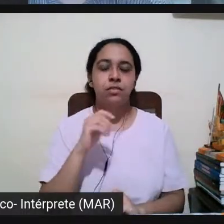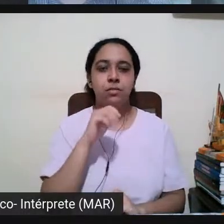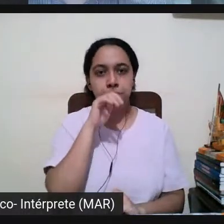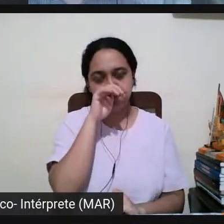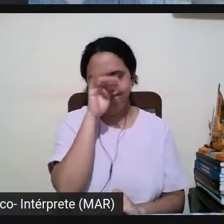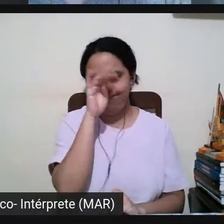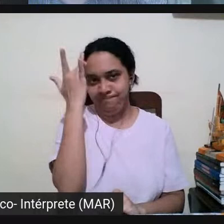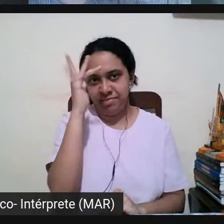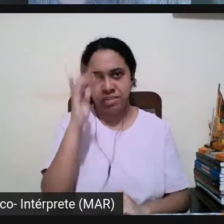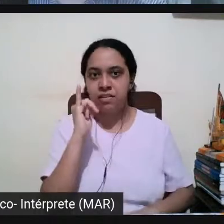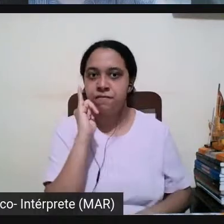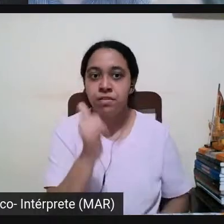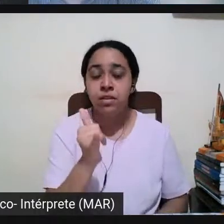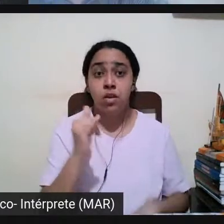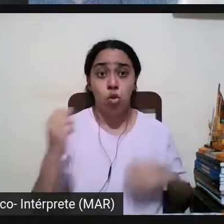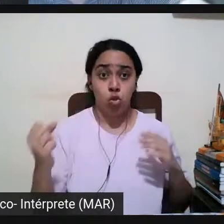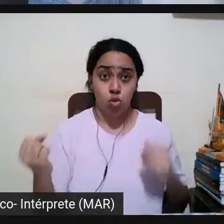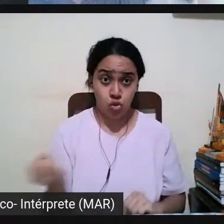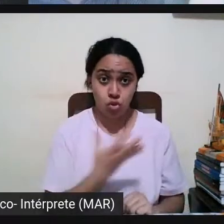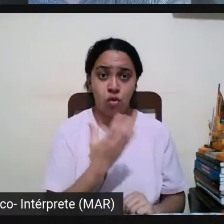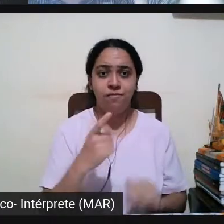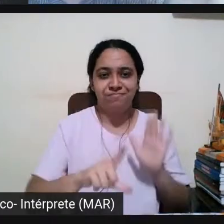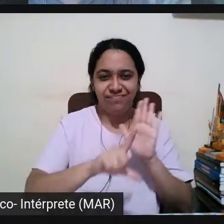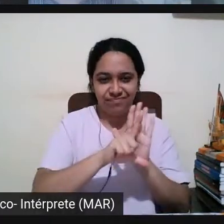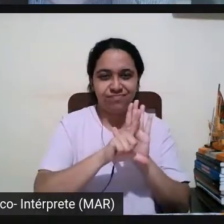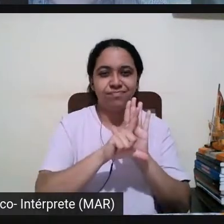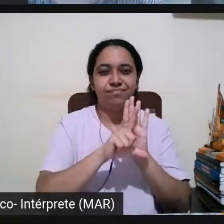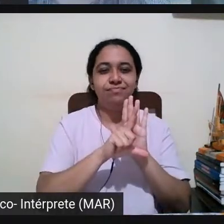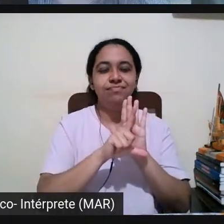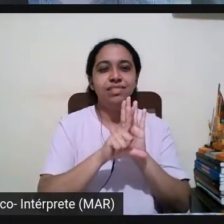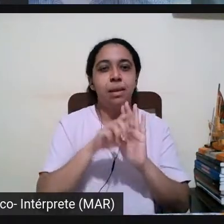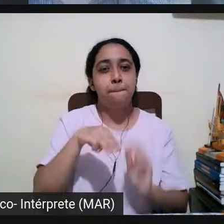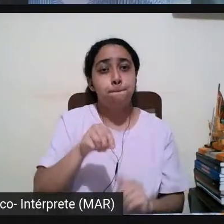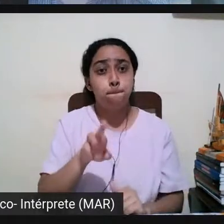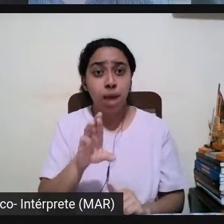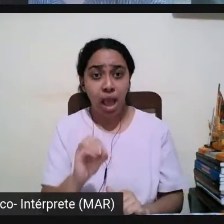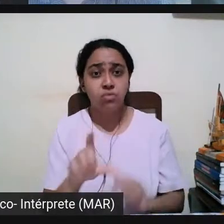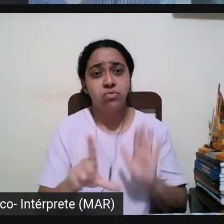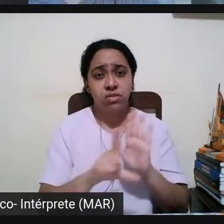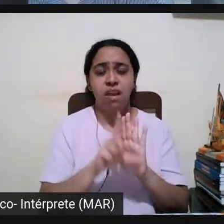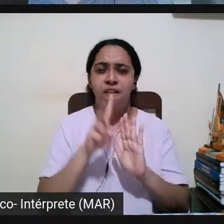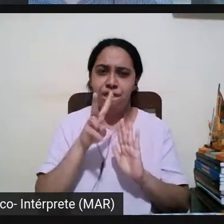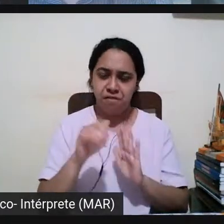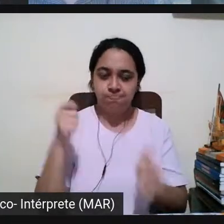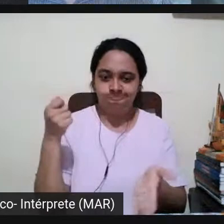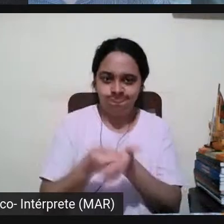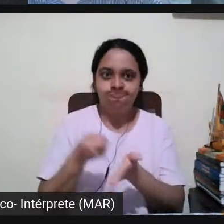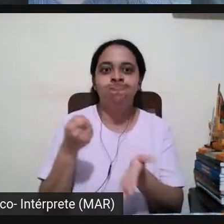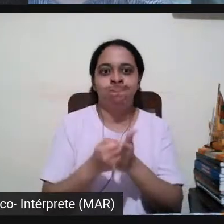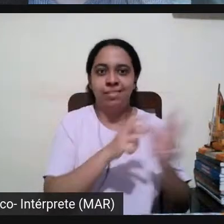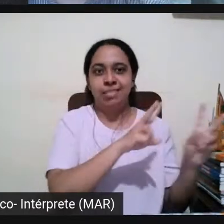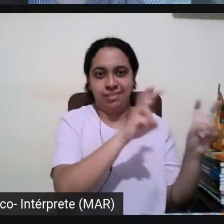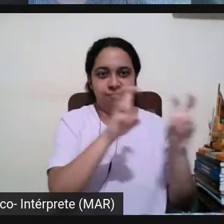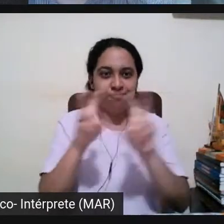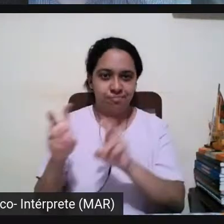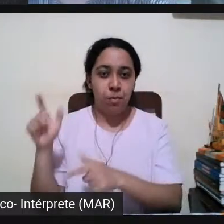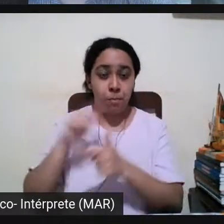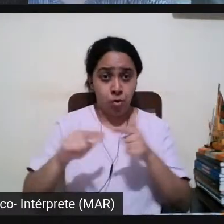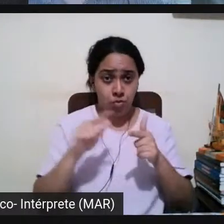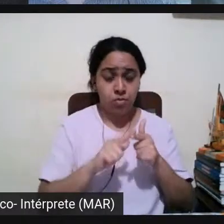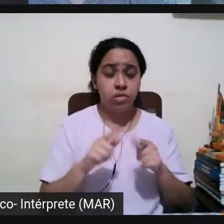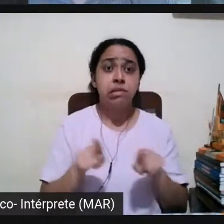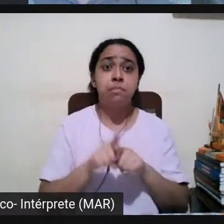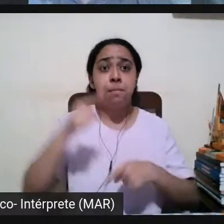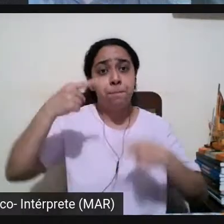o novo Marco legal saneamento também vai entrar pesado para cobrar essas questões a política nacional de saneamento